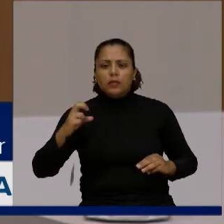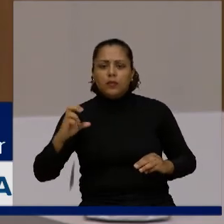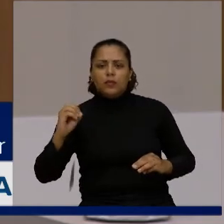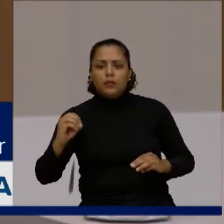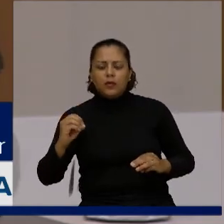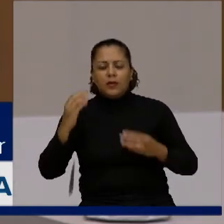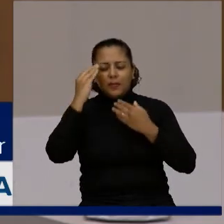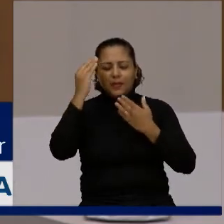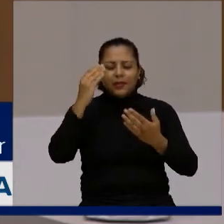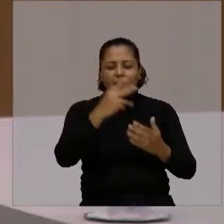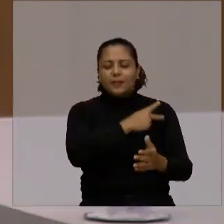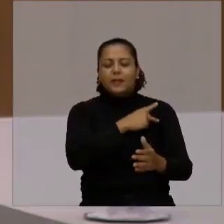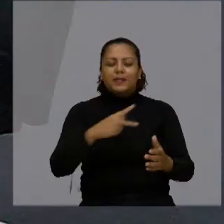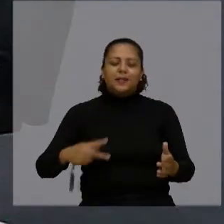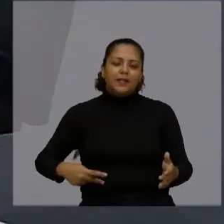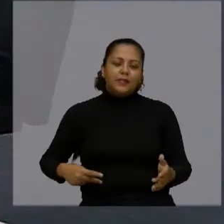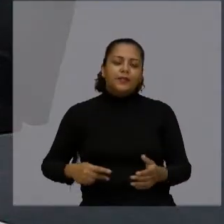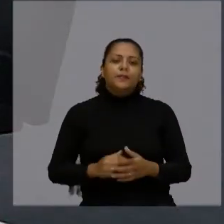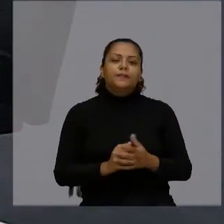Obrigado, presidente.